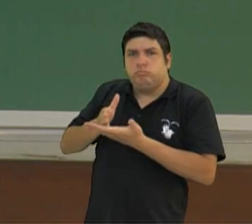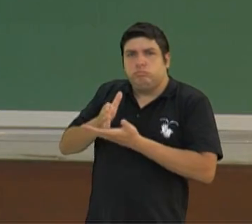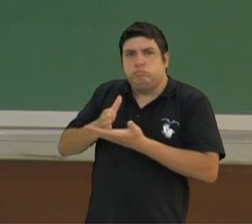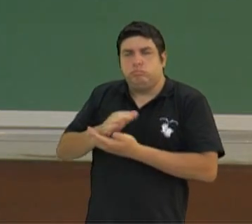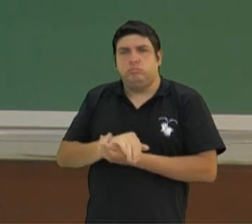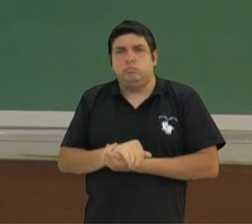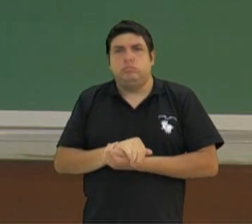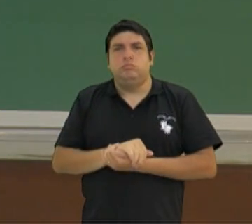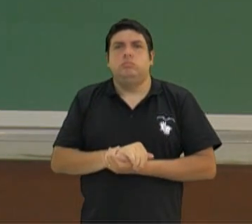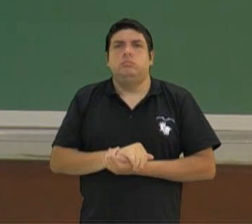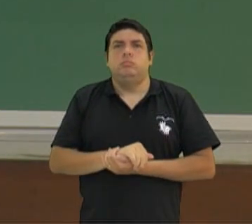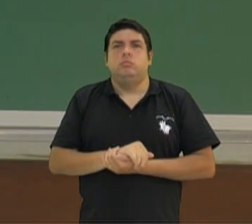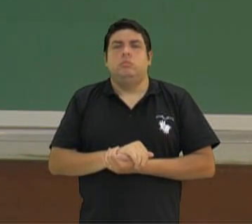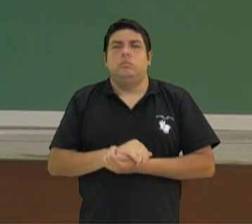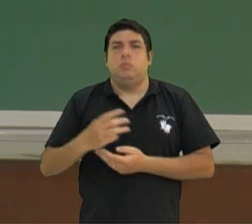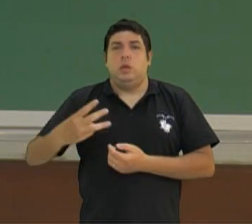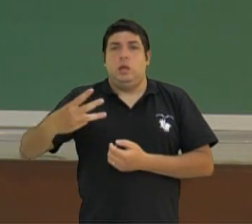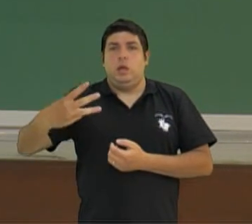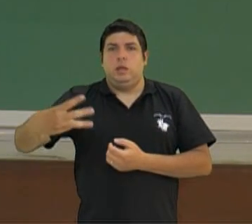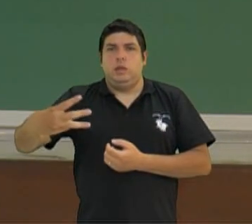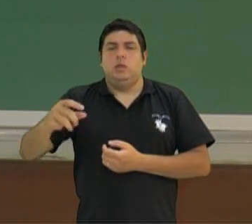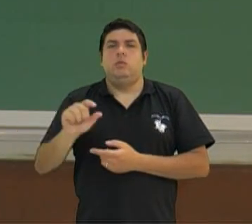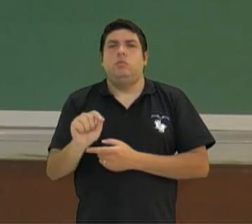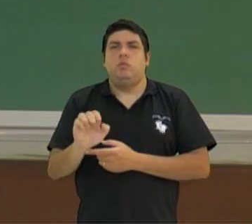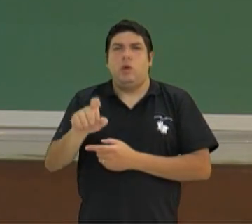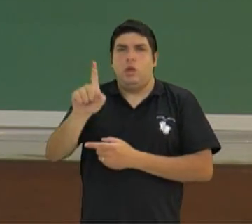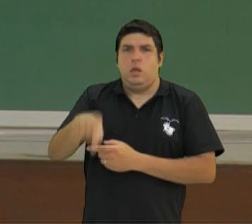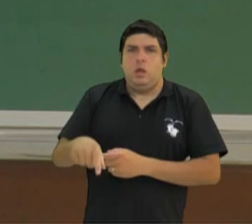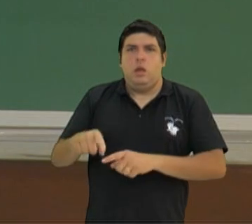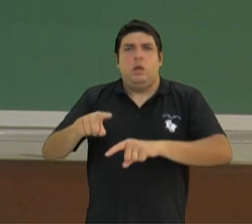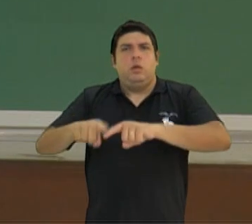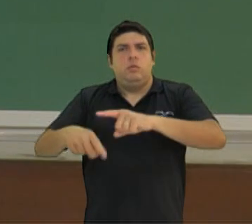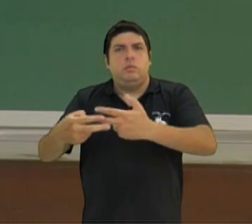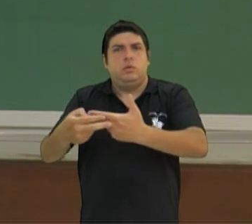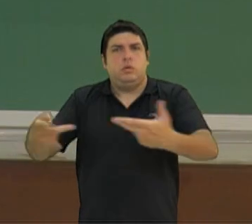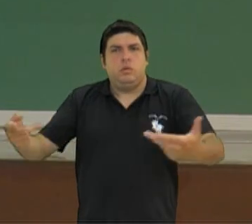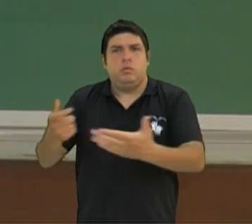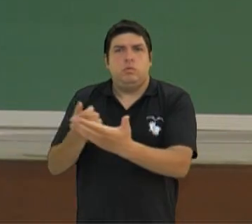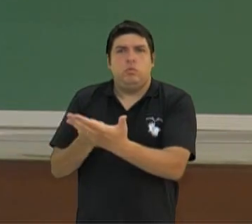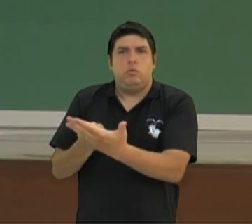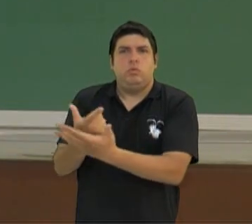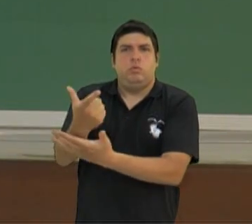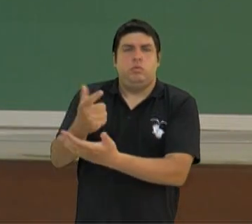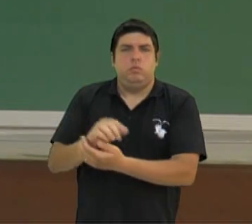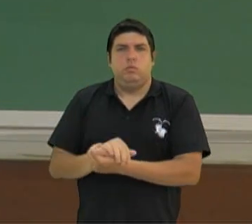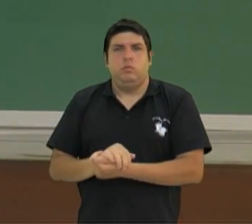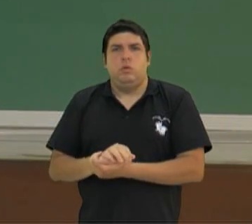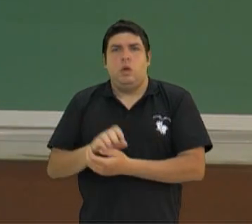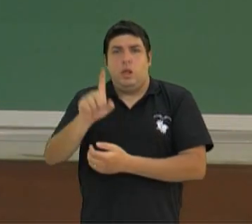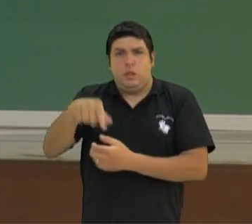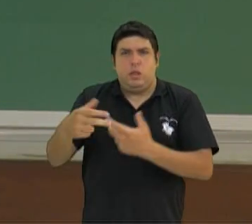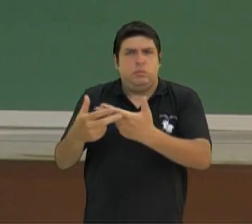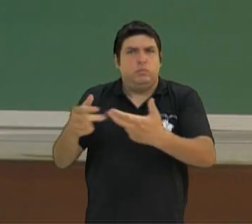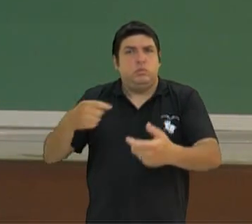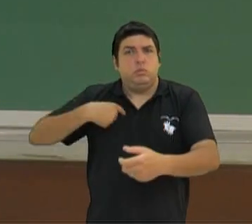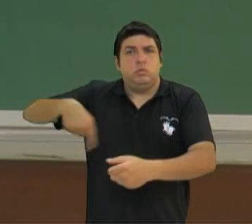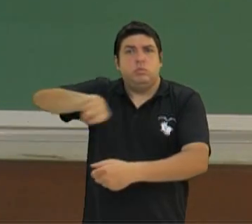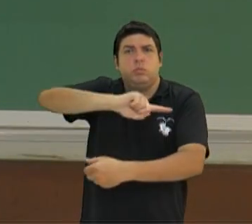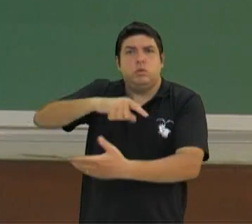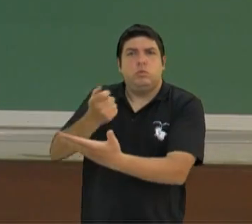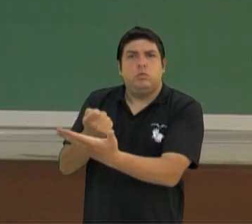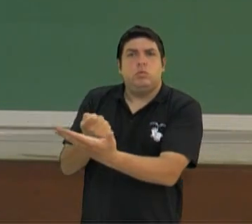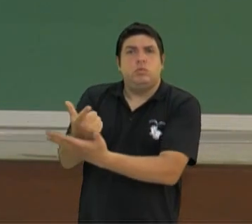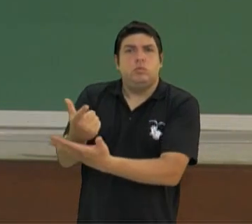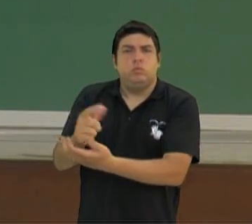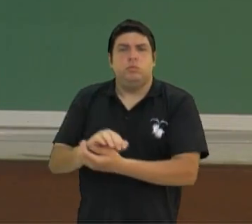número 3, as indústrias de bens de consumo. É aquilo que nós vamos consumir diretamente. Então,